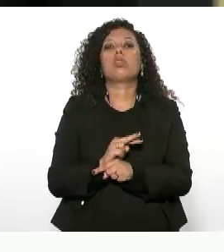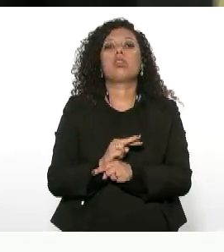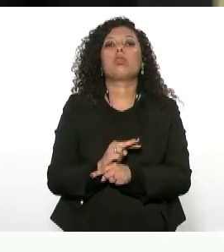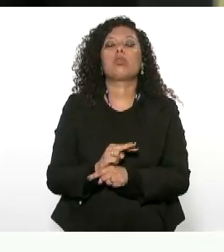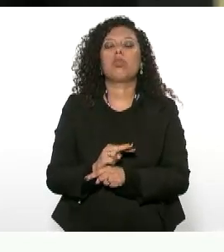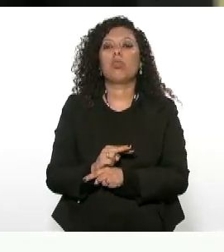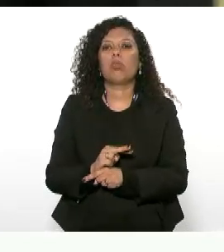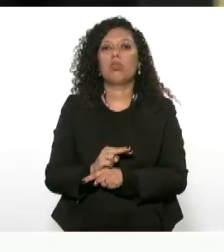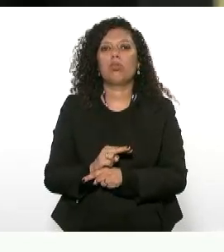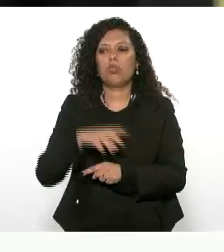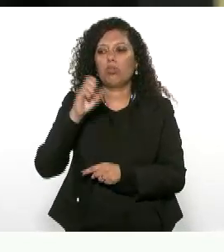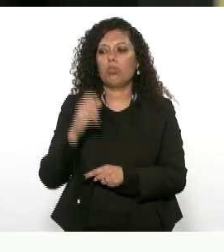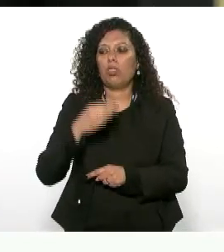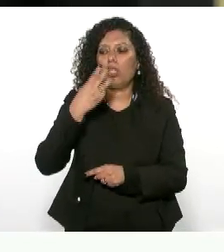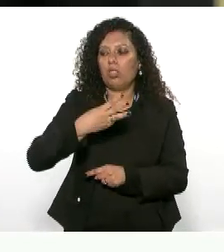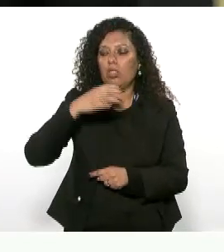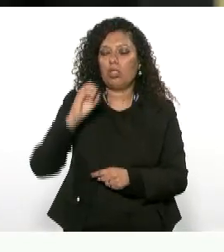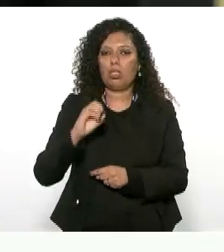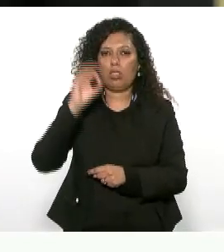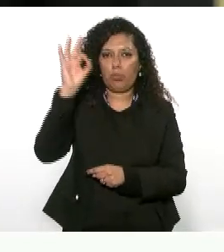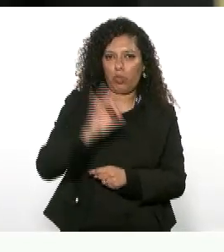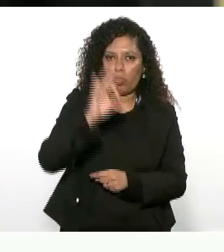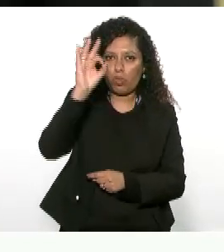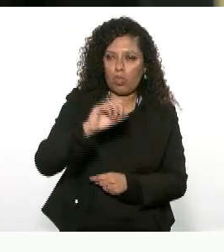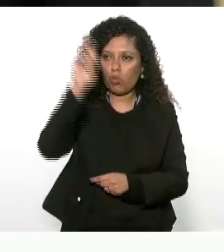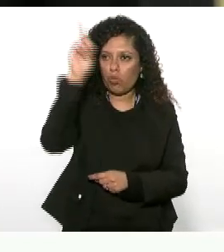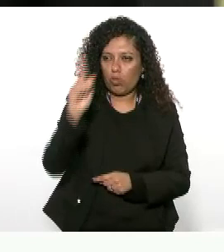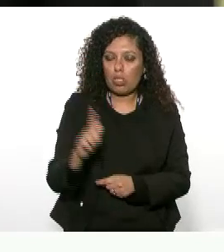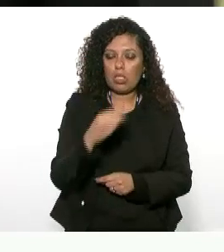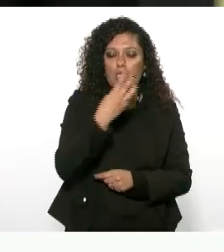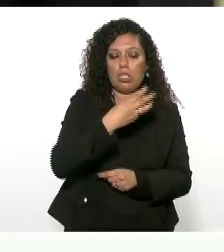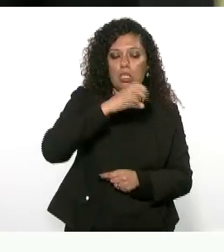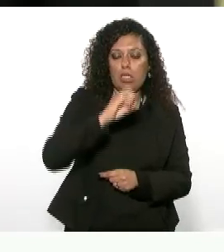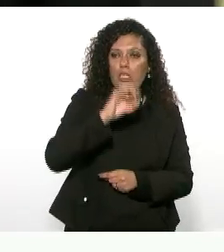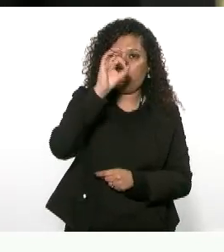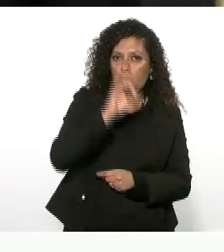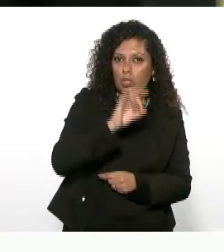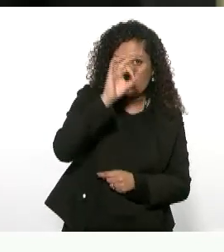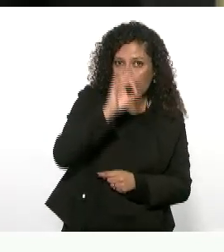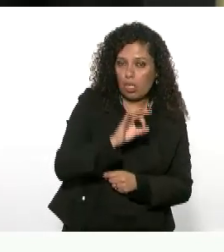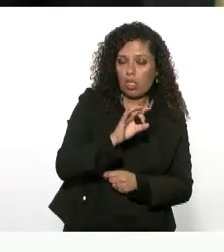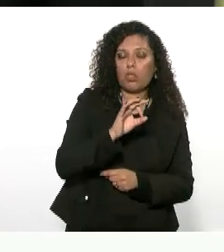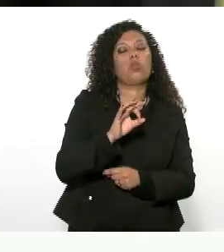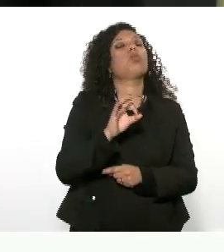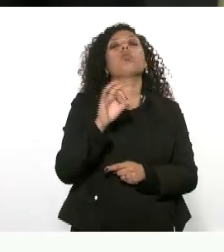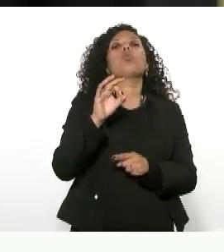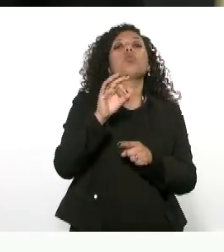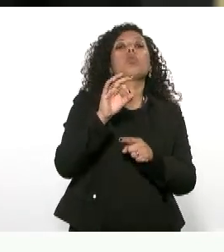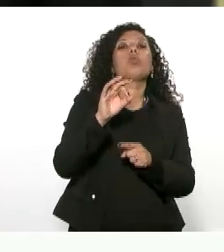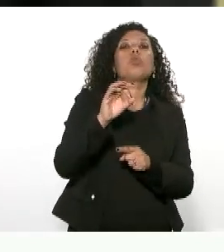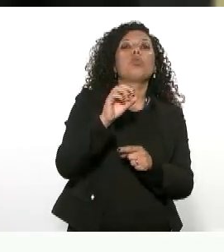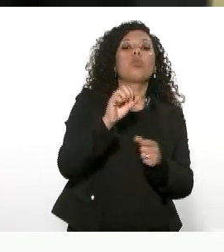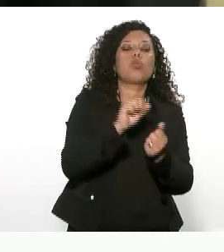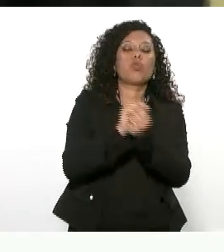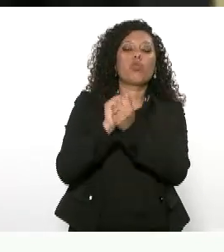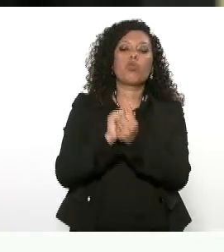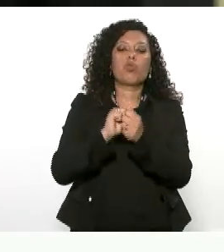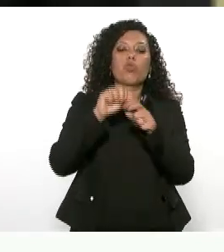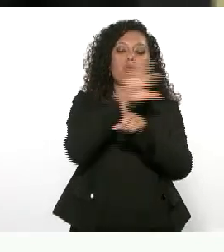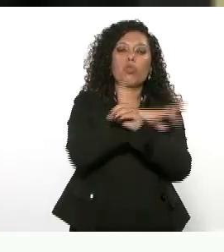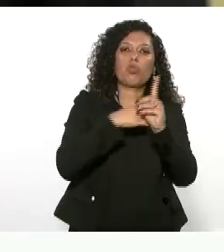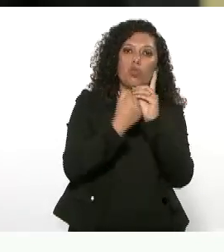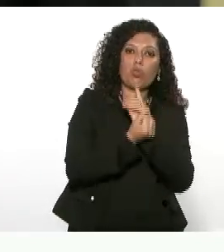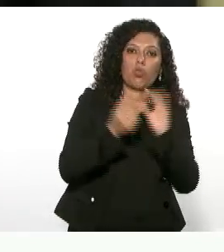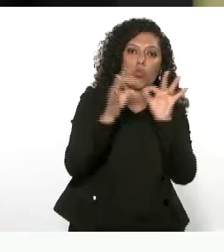dessa paridade, que era 30% gestor, 30% trabalhador de segurança, 40% sociedade civil, tiveram seus delegados eleitos em